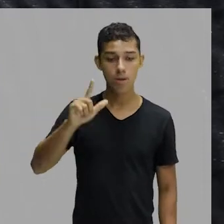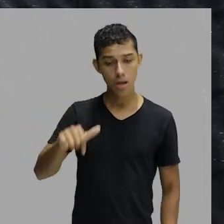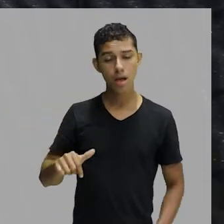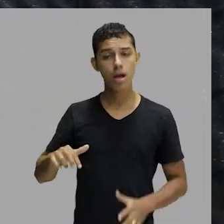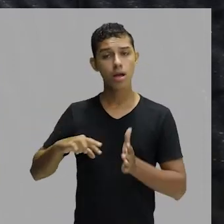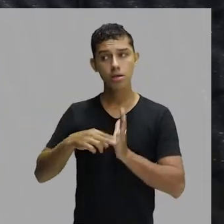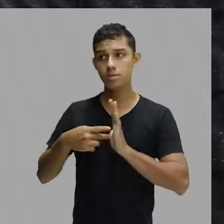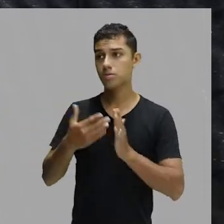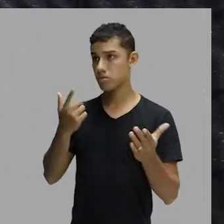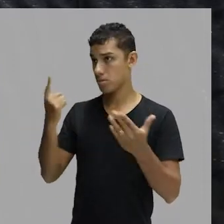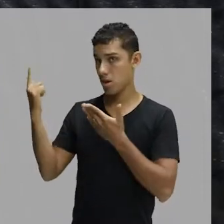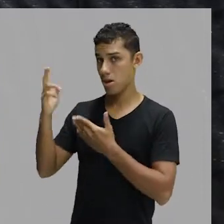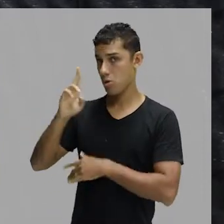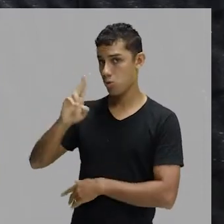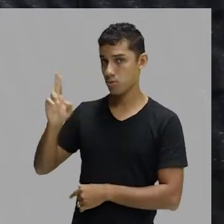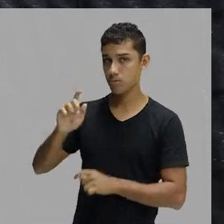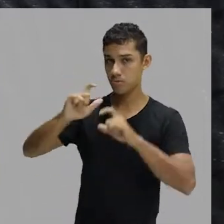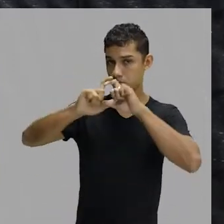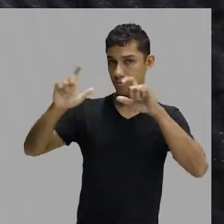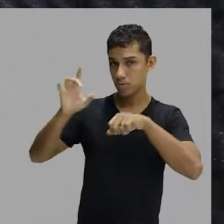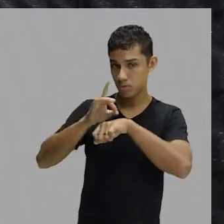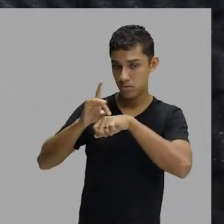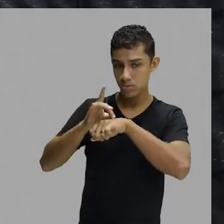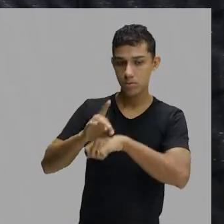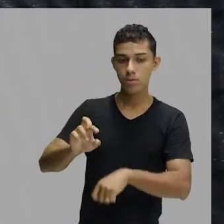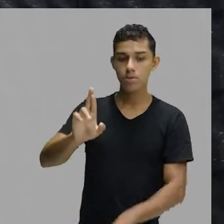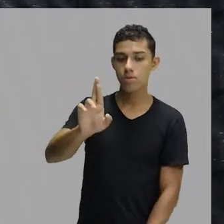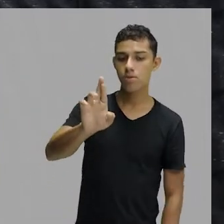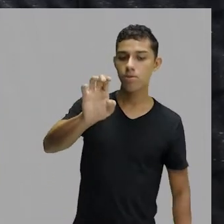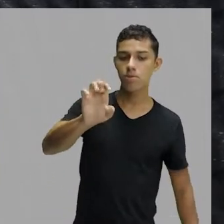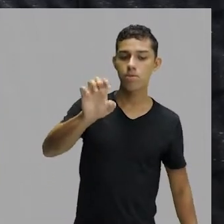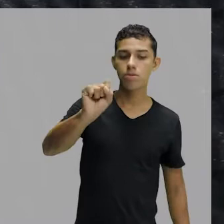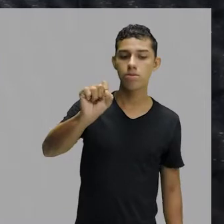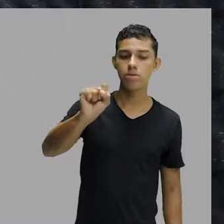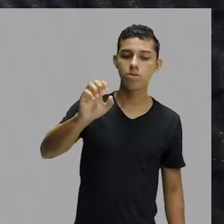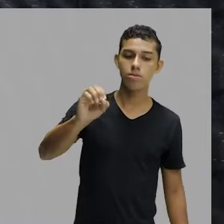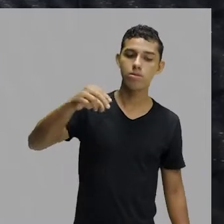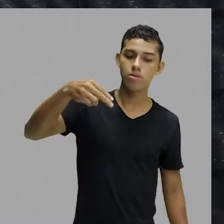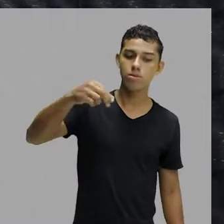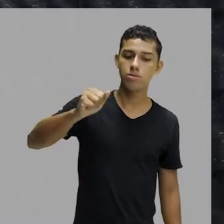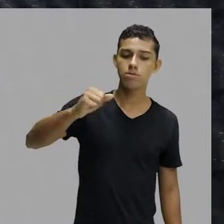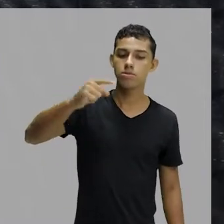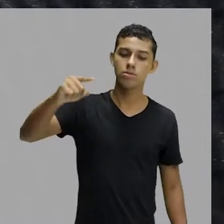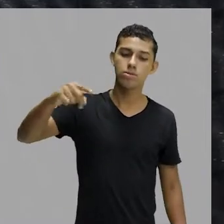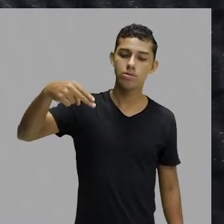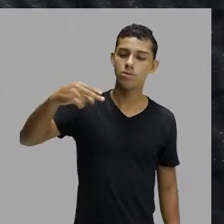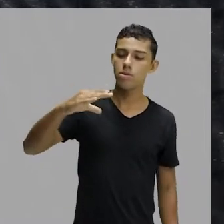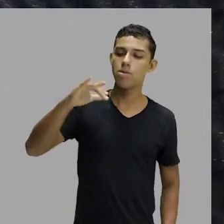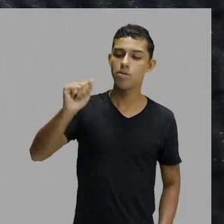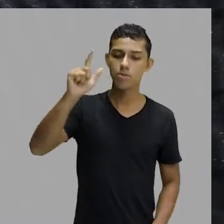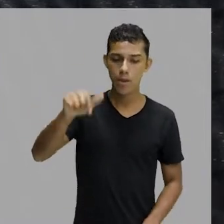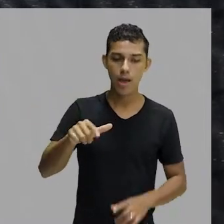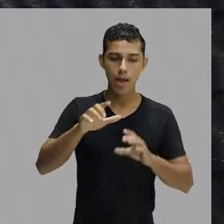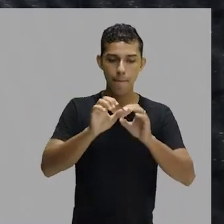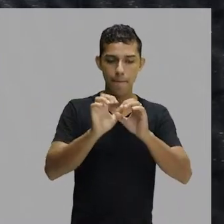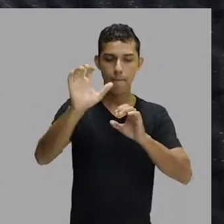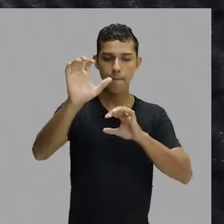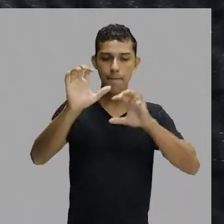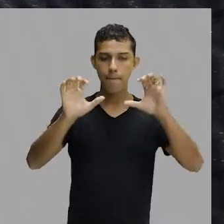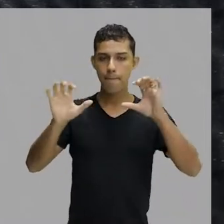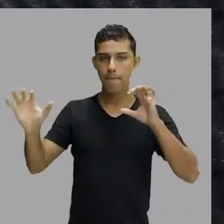a ressonância é a deslocalização eletrônica, ou seja, turma, é o movimento